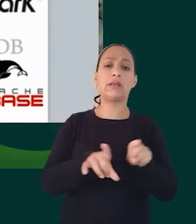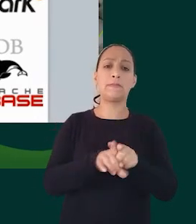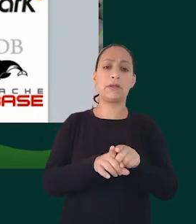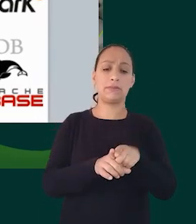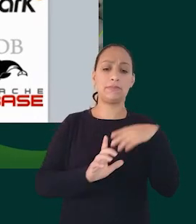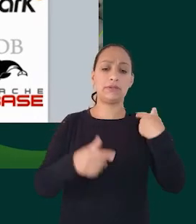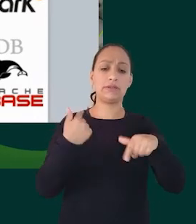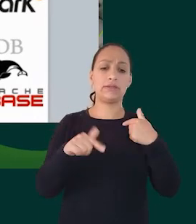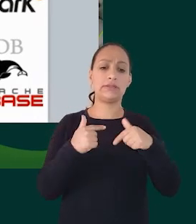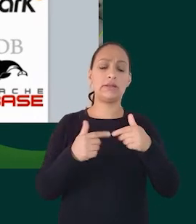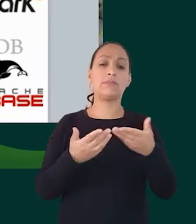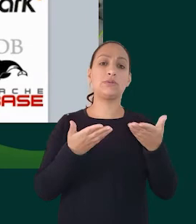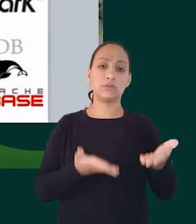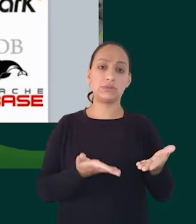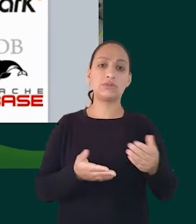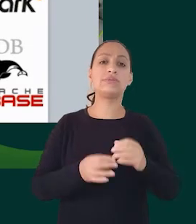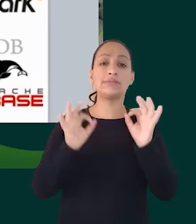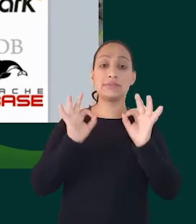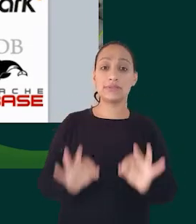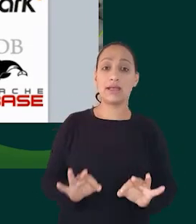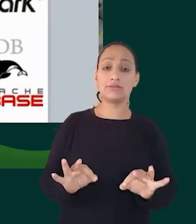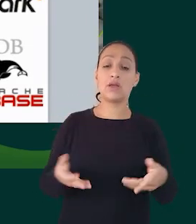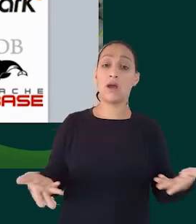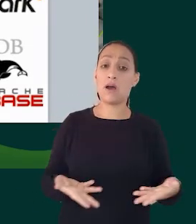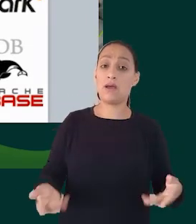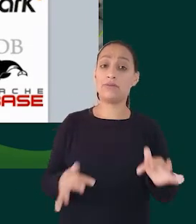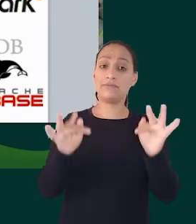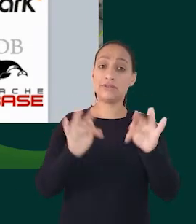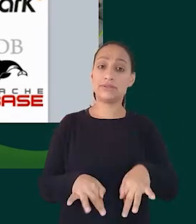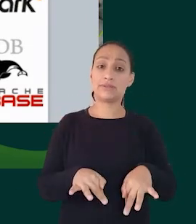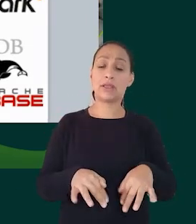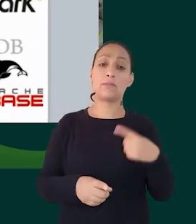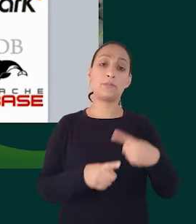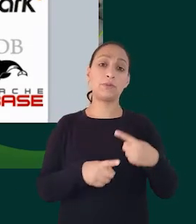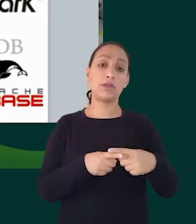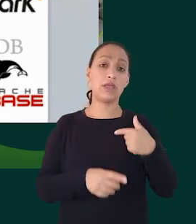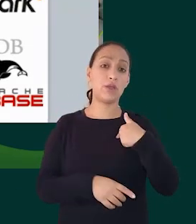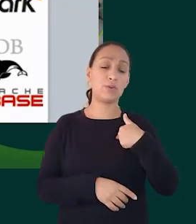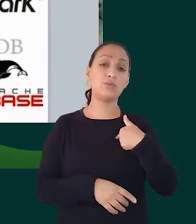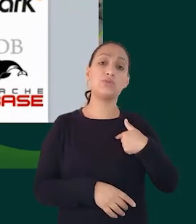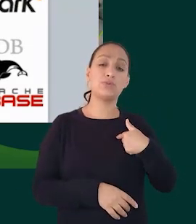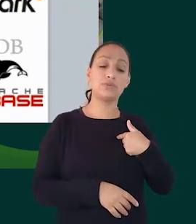isso, certo? Eu vou finalizar por aqui, porque